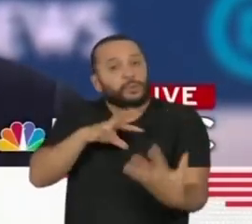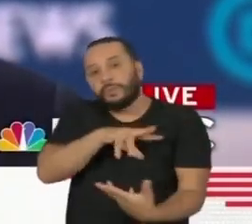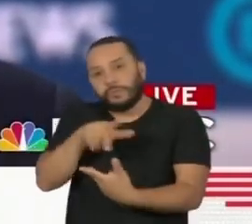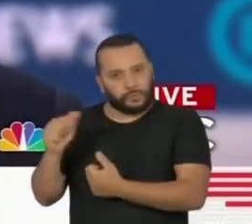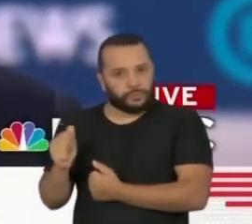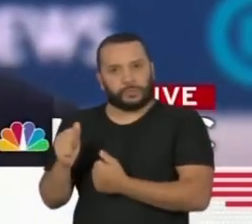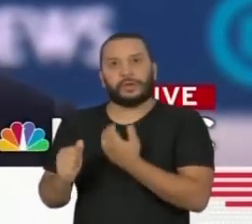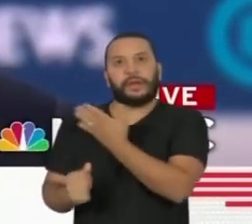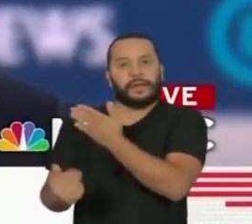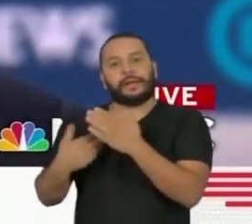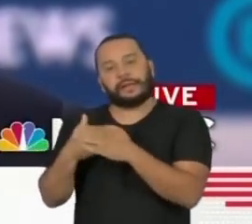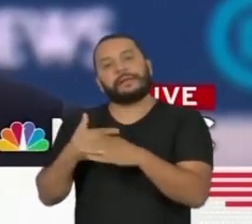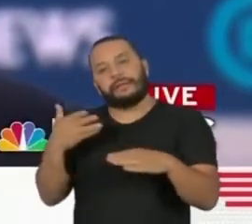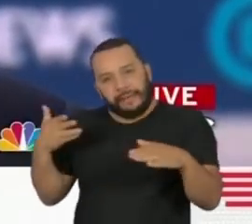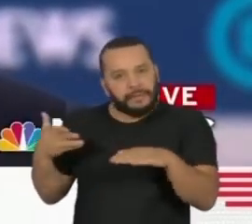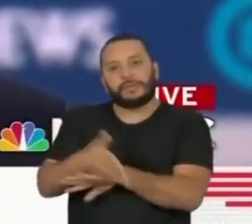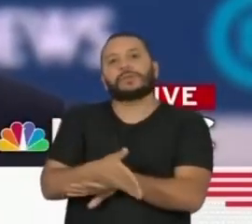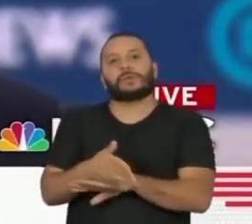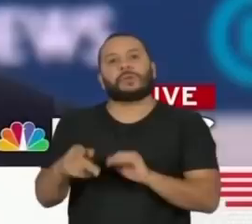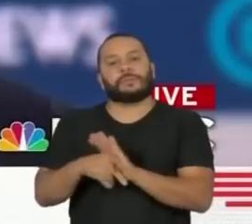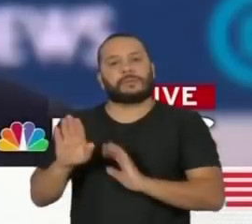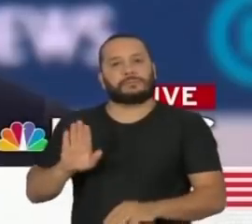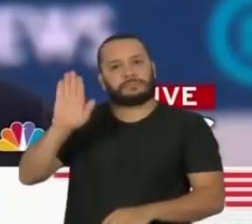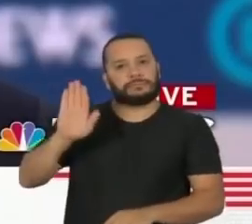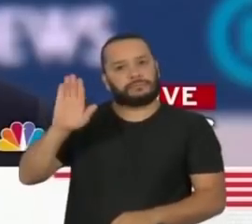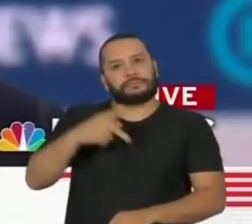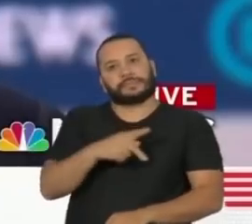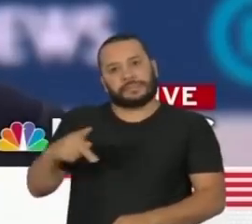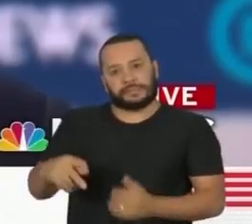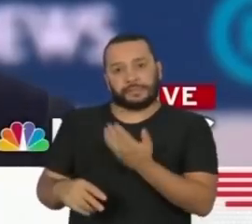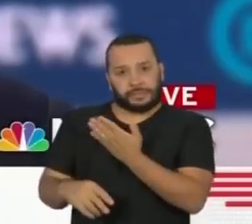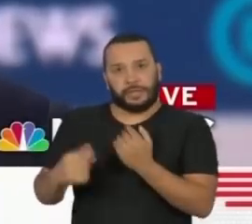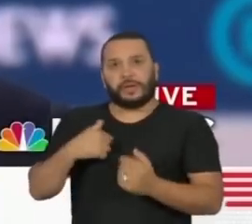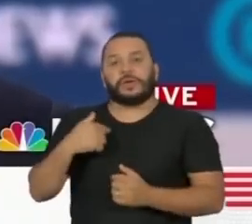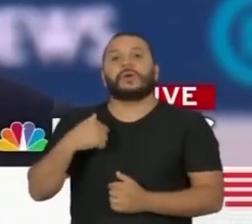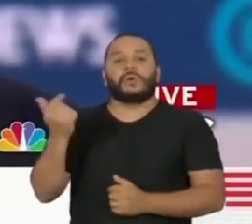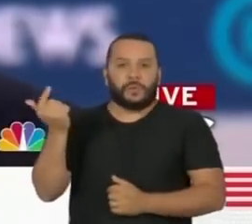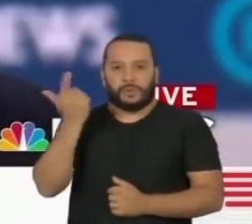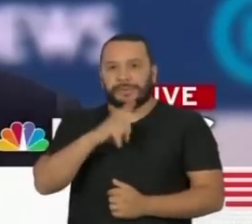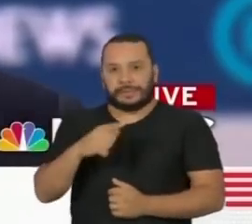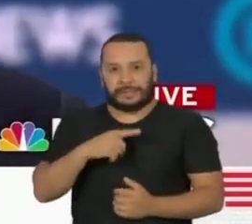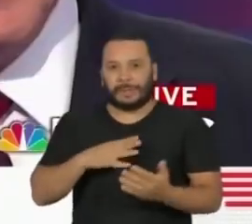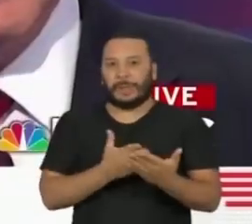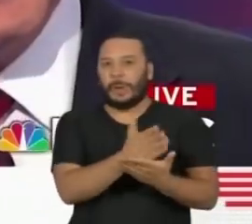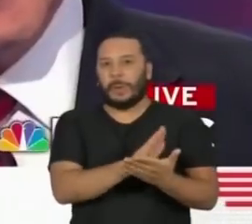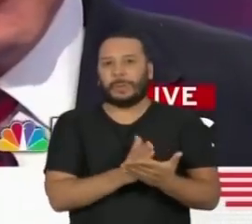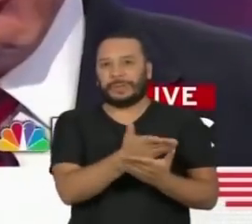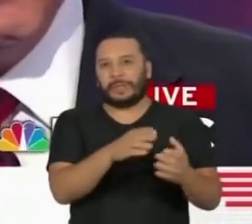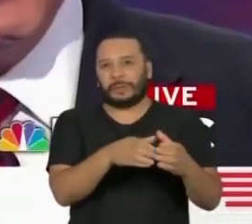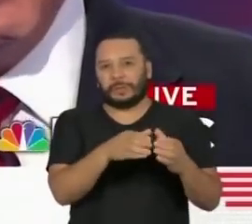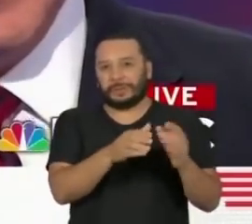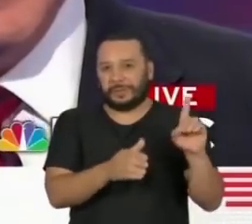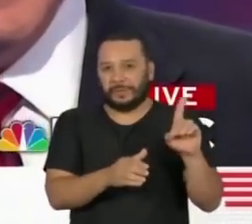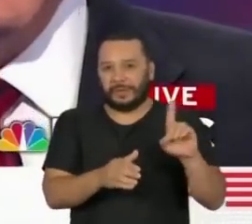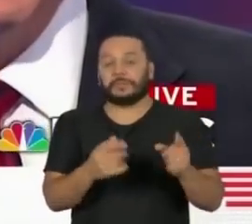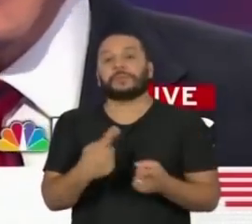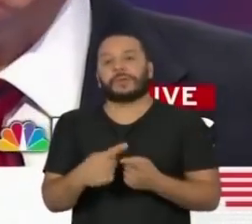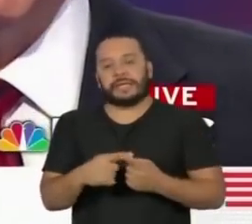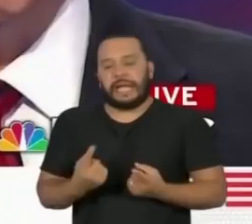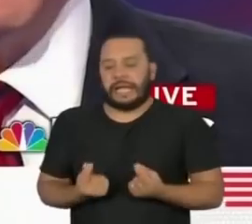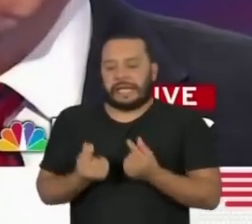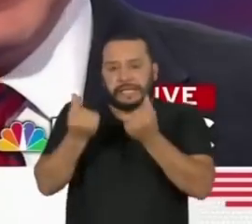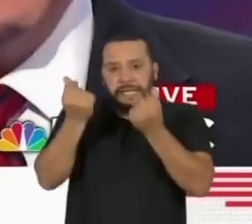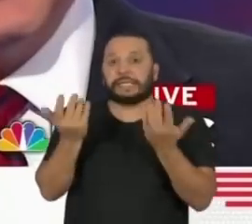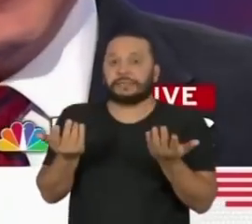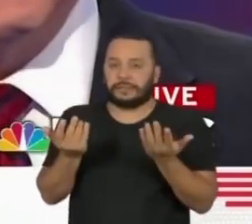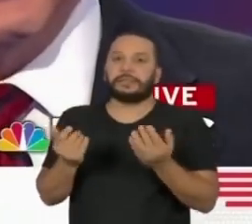numa entrada tardia na campanha presidencial norte-americana, conseguiu incomodar os democratas com a sua riqueza e foi o